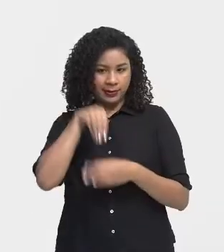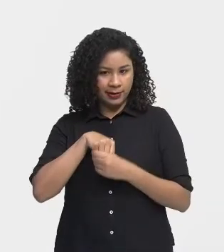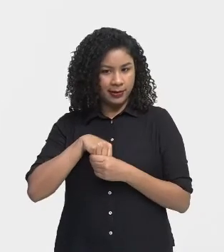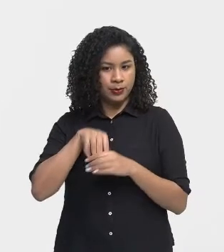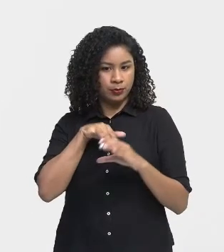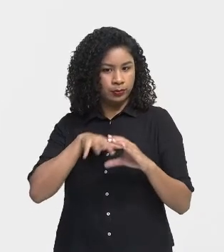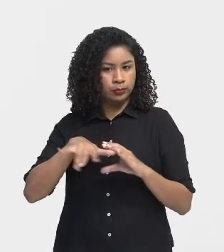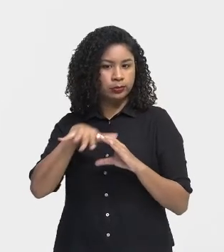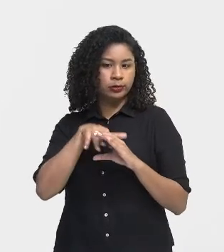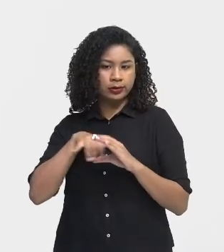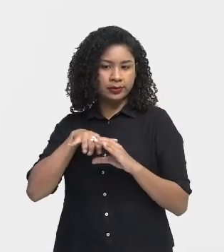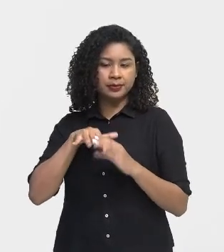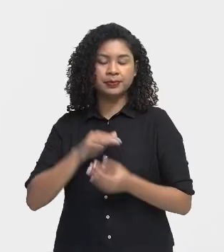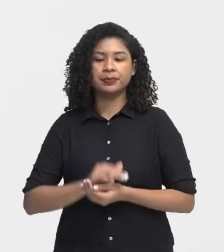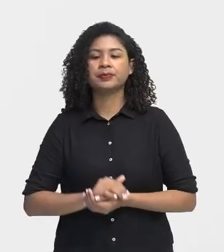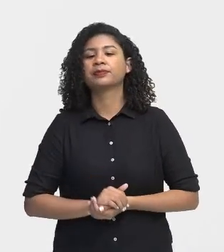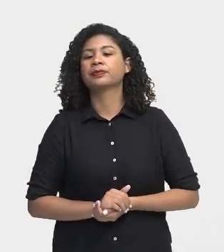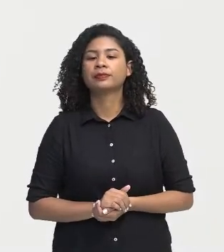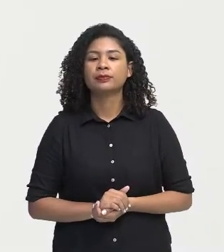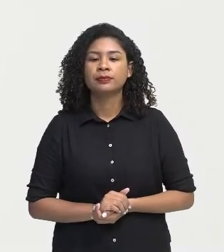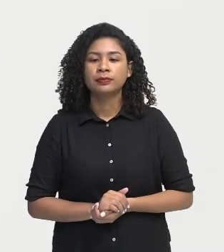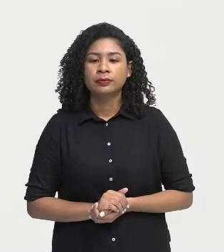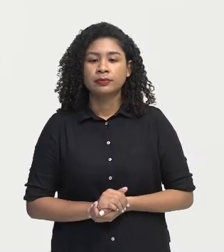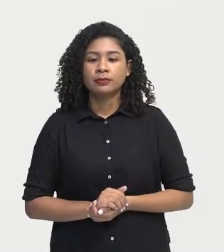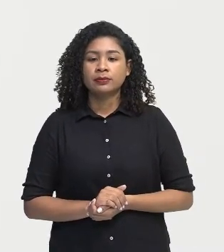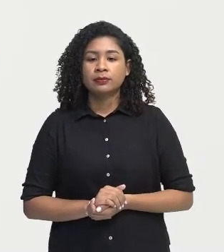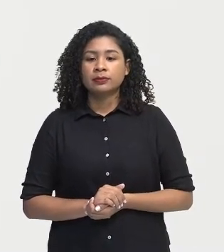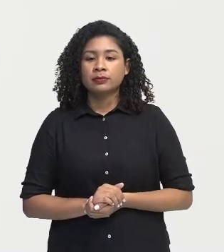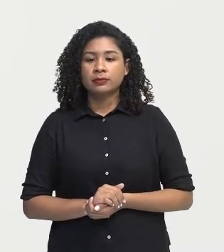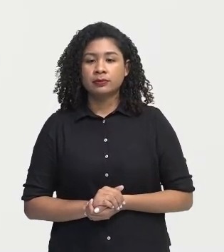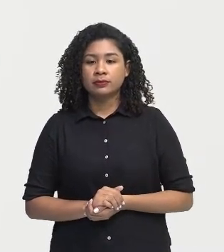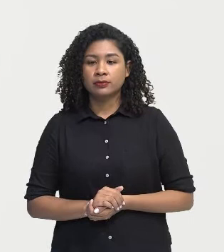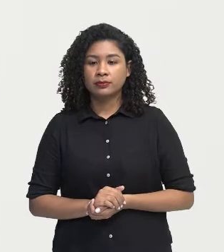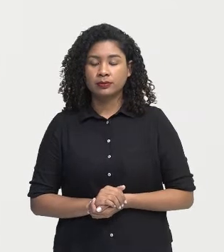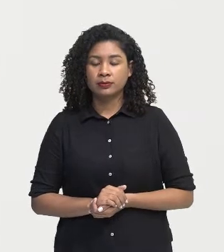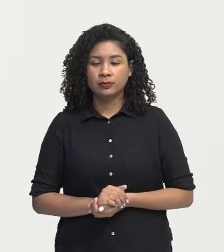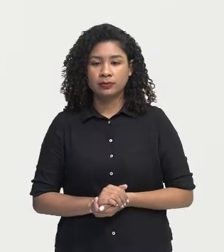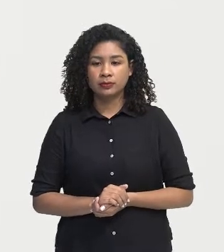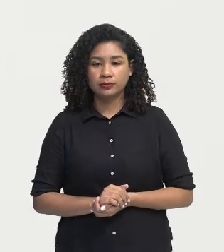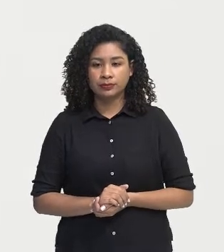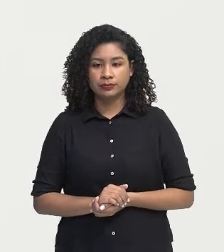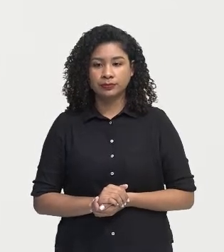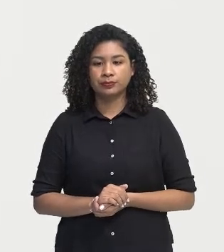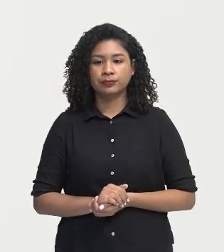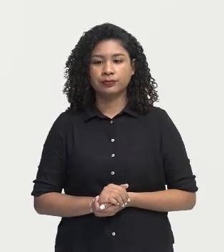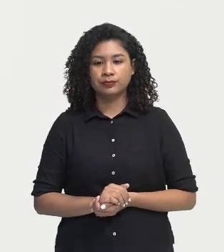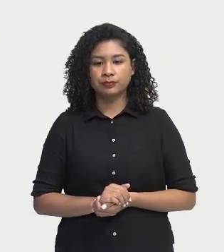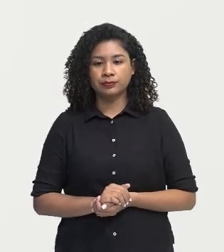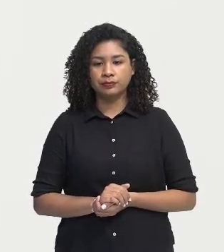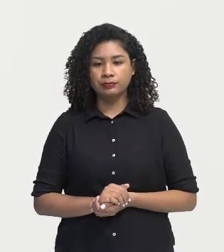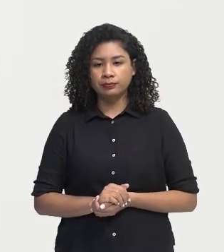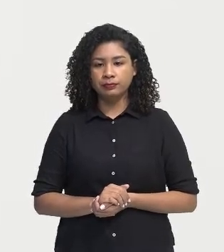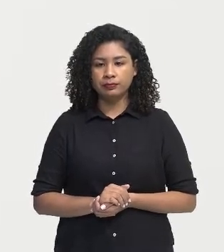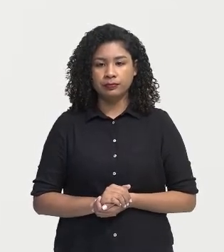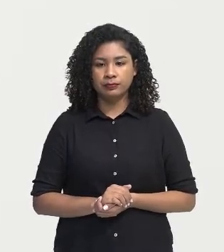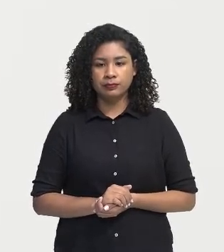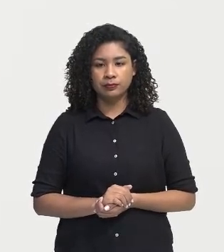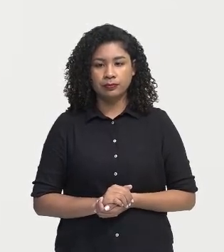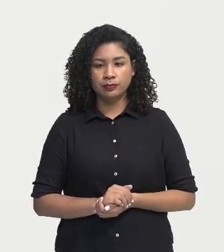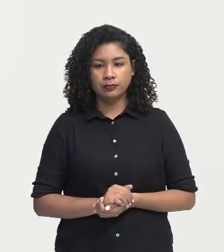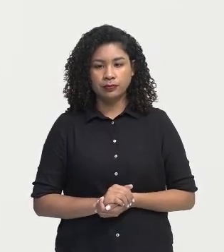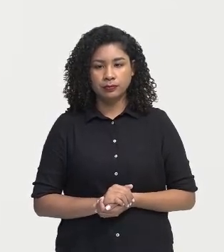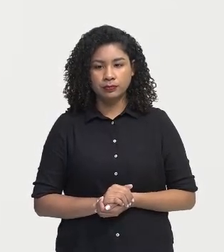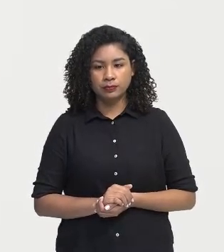citoplasma. Olha só, temos aqui as organelas citoplasmáticas membranosas, que são